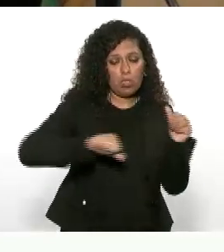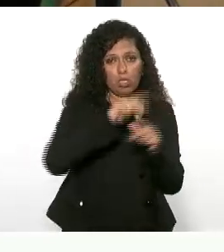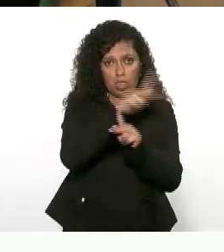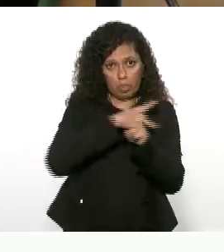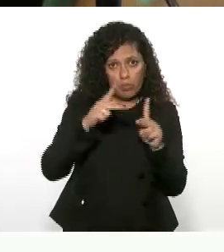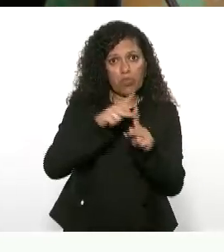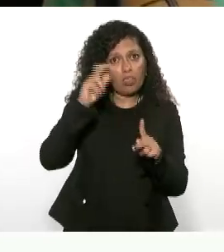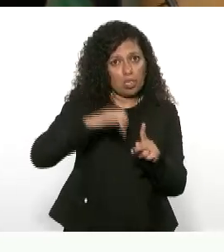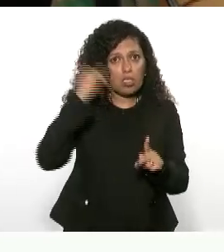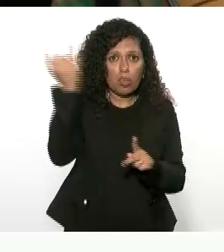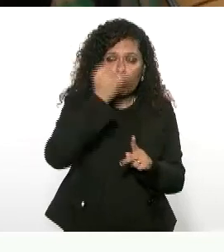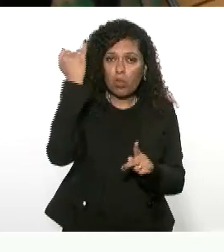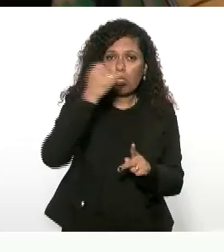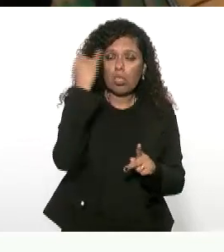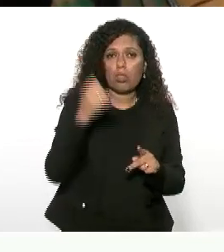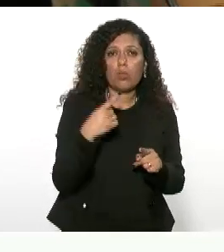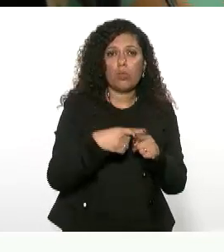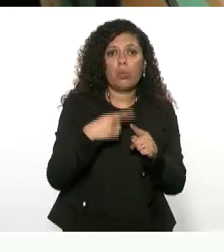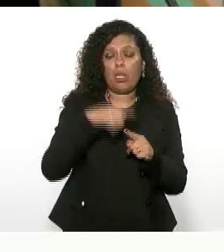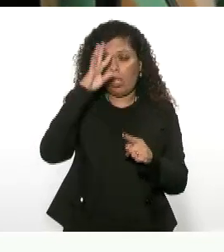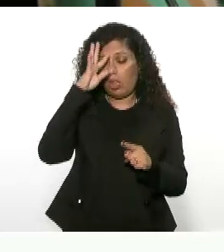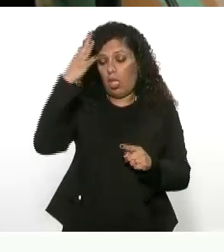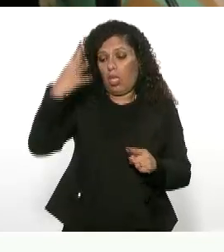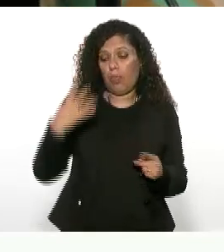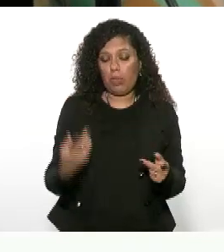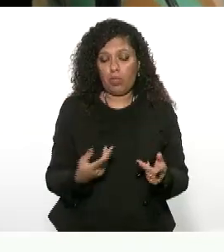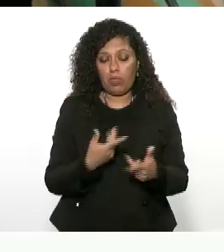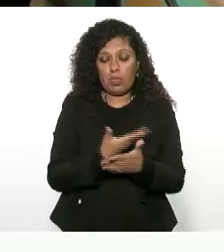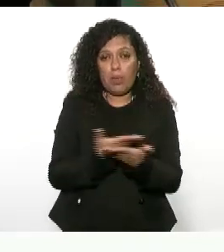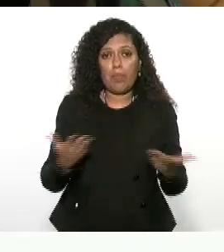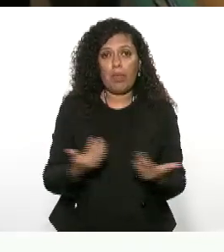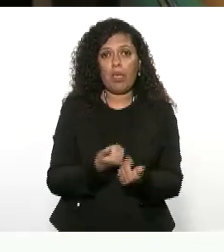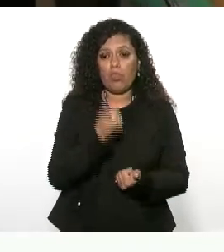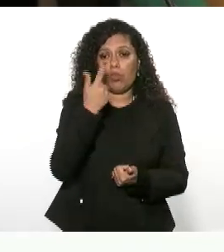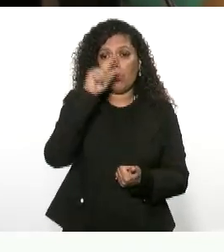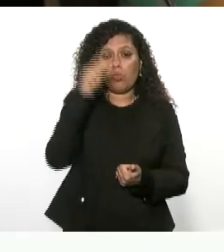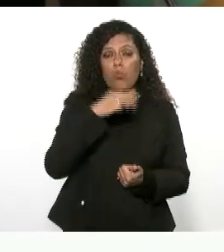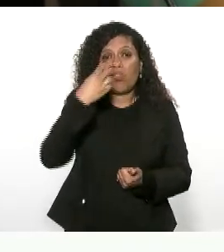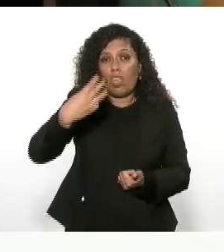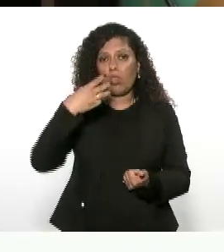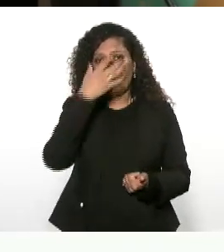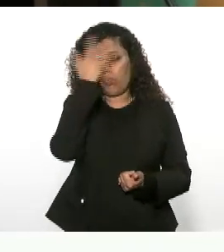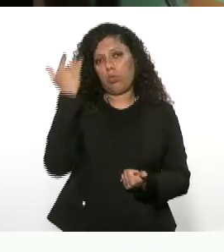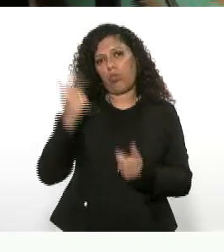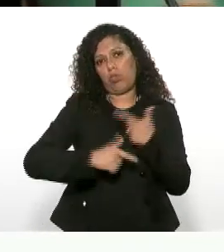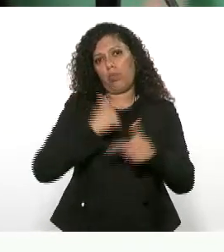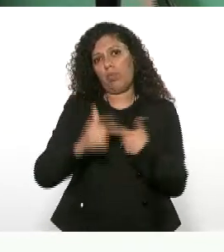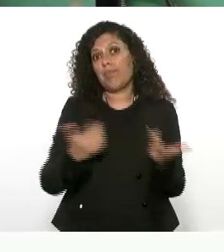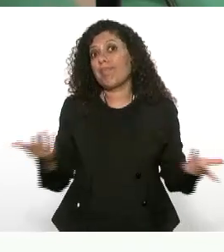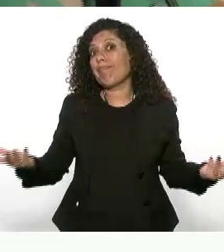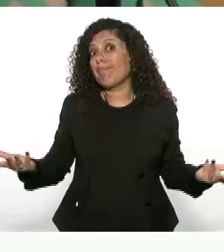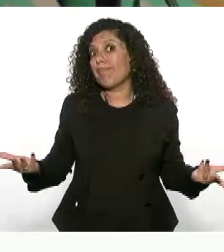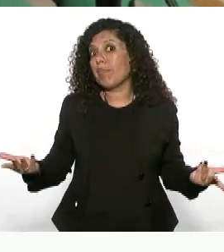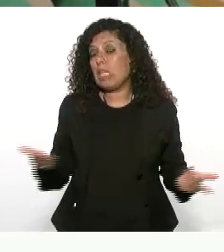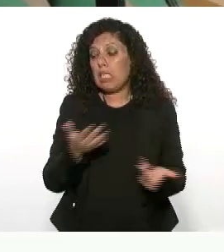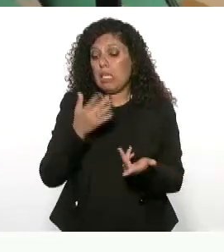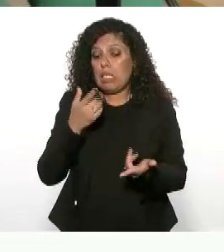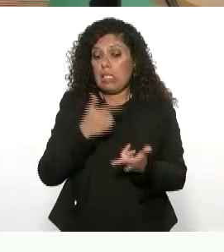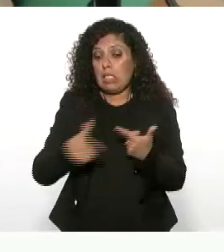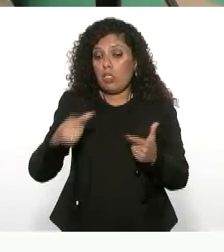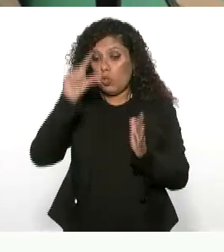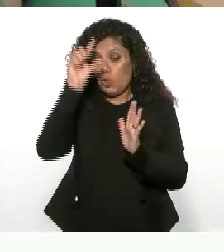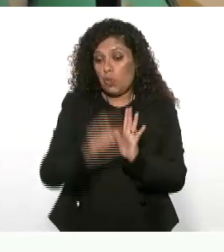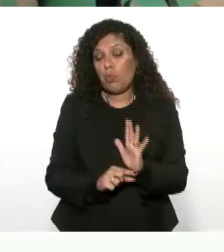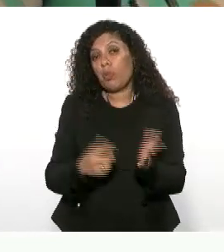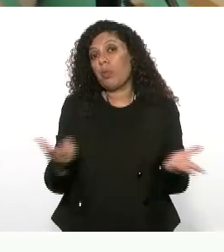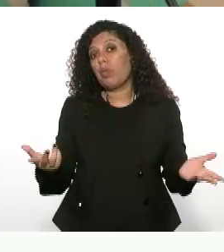porque a qualquer momento você perde 1/3 do efetivo. Nosso trabalho já está inviabilizado. A senhora imagina com menos 1/3. Vamos ter que